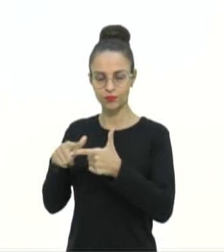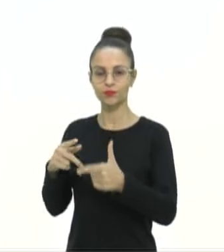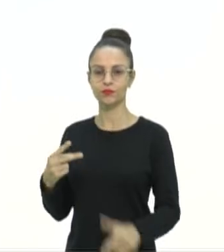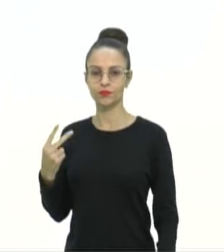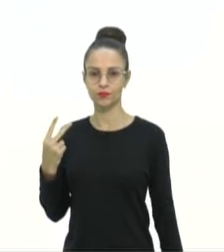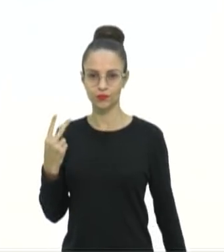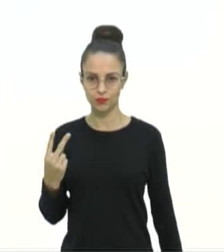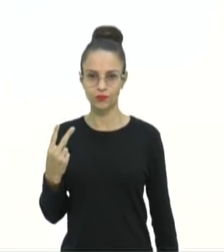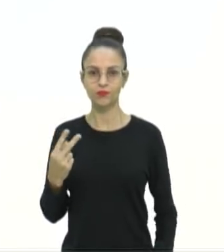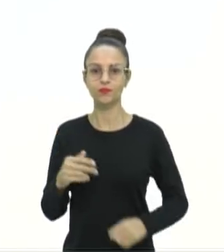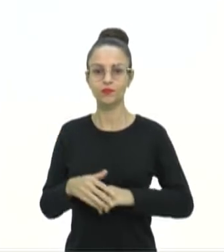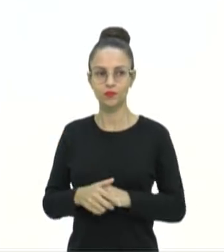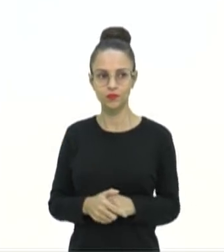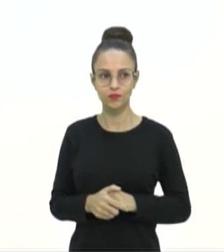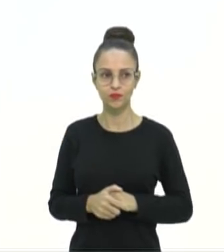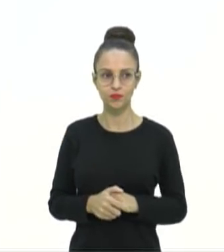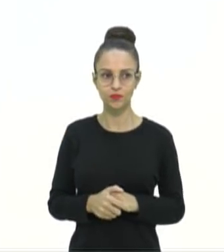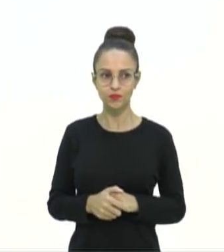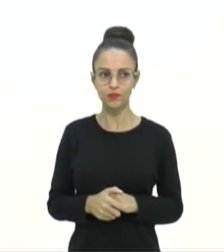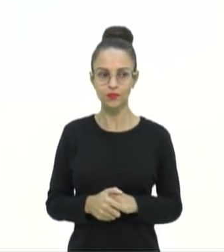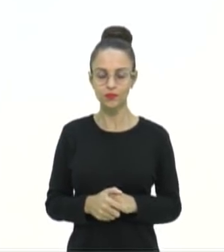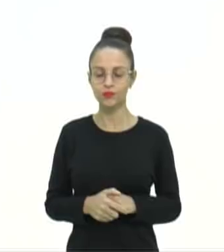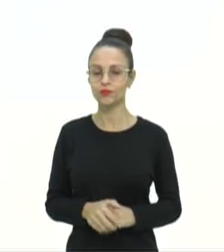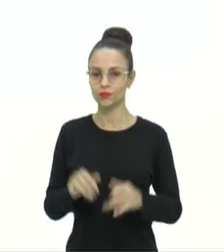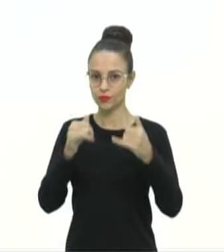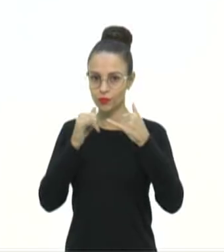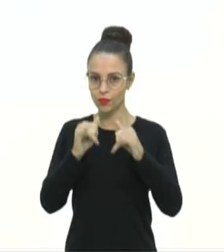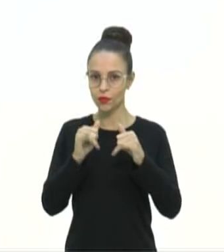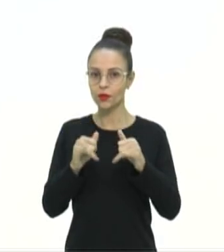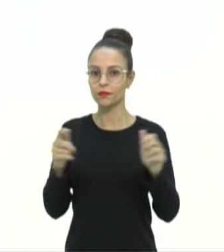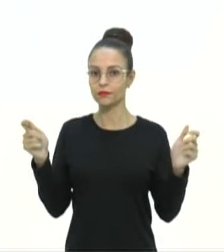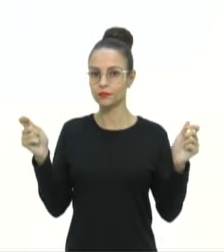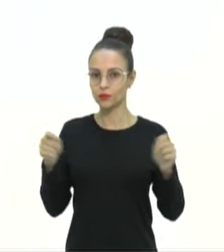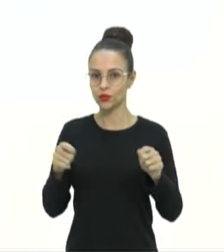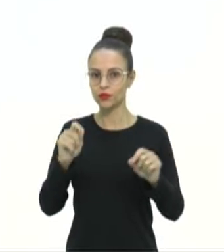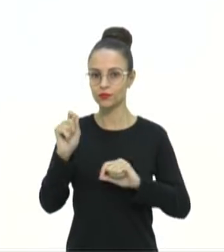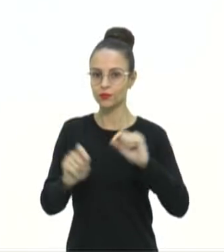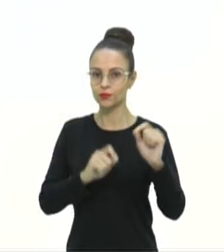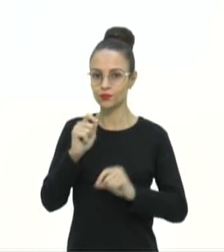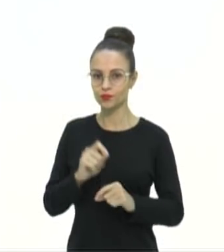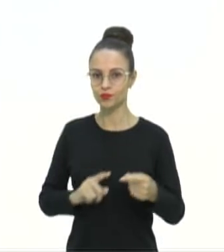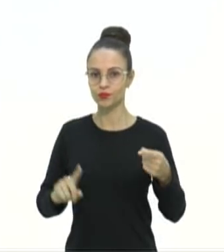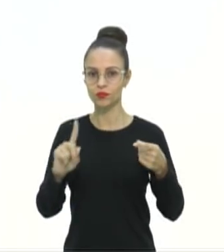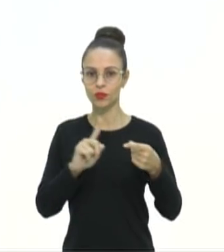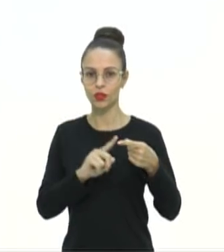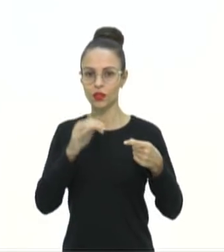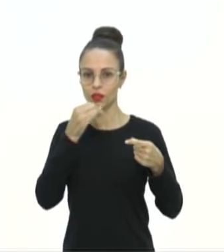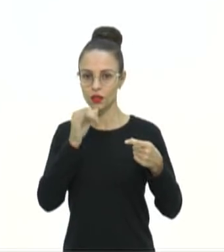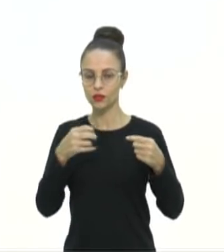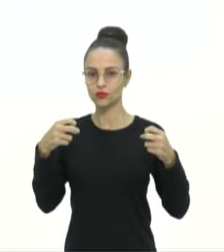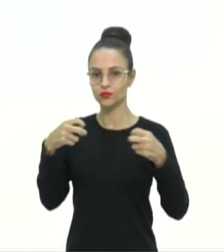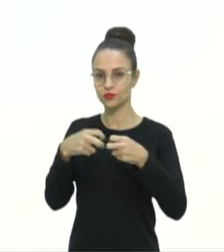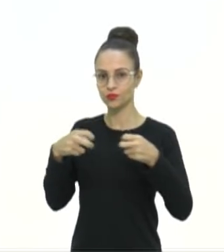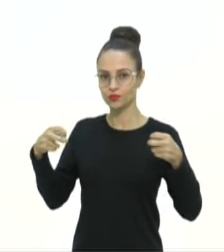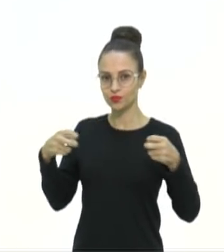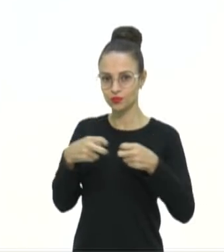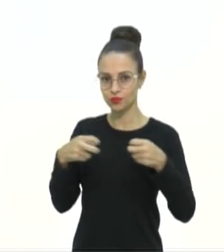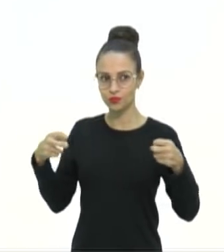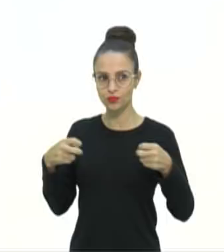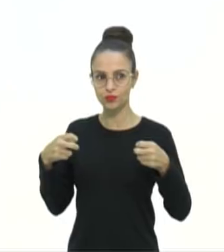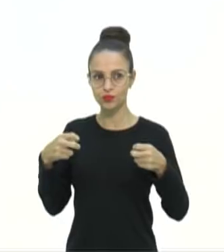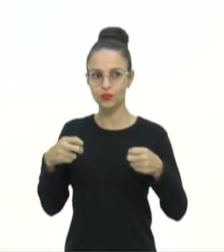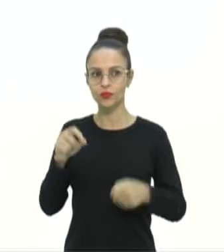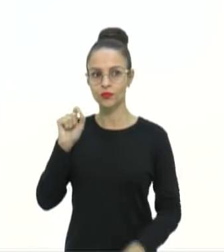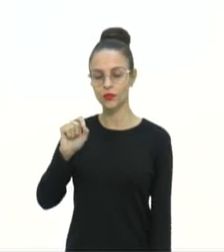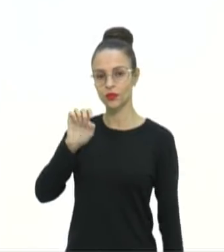ao quadrado sobre 2. Nós temos as energias potenciais, que tem a energia elástica. Energia